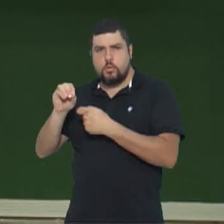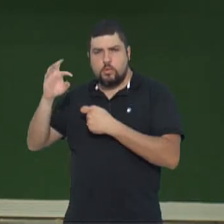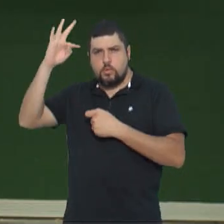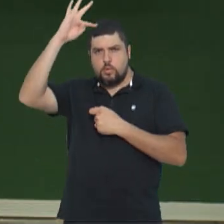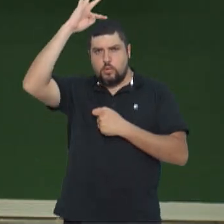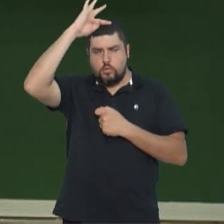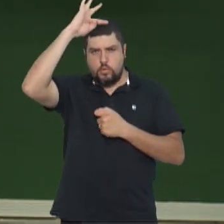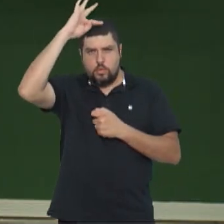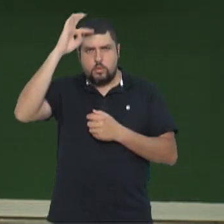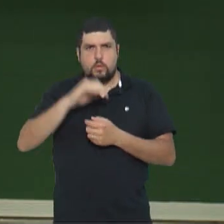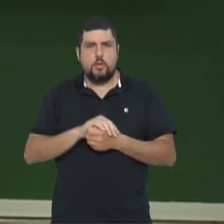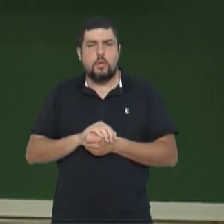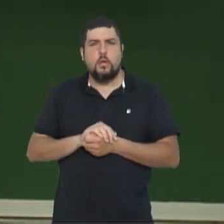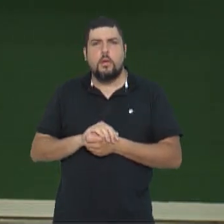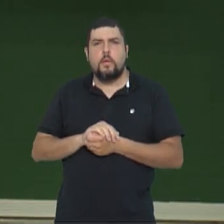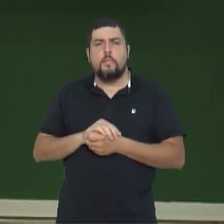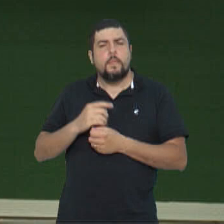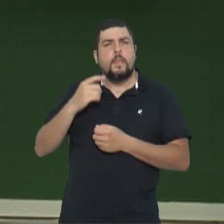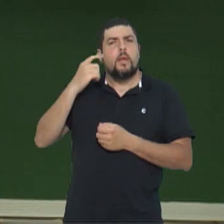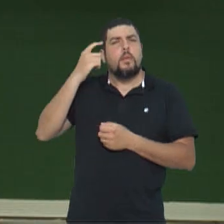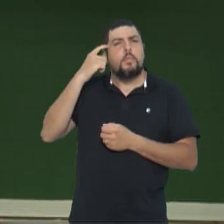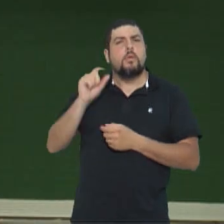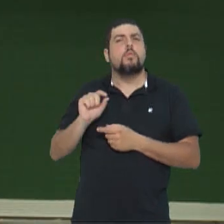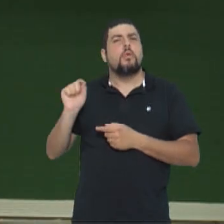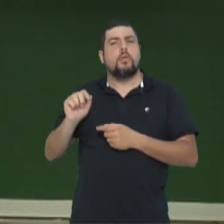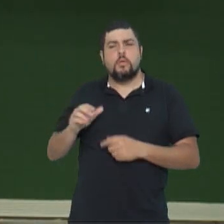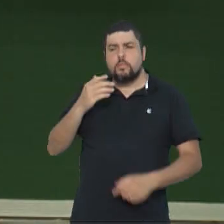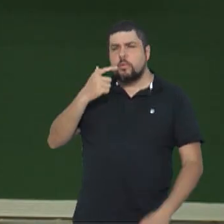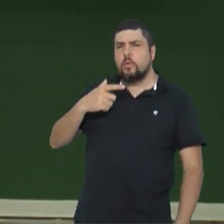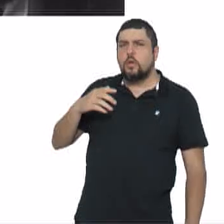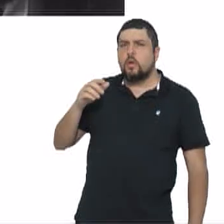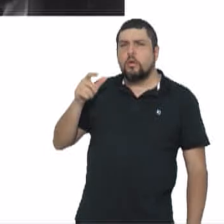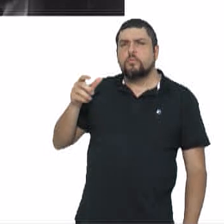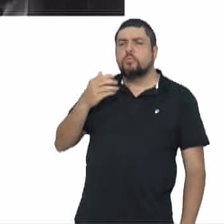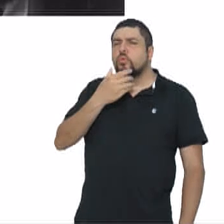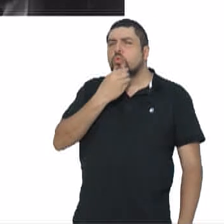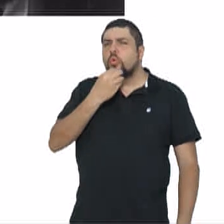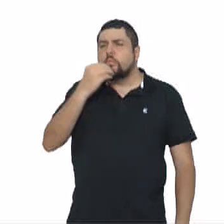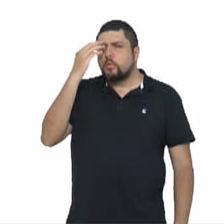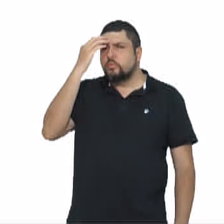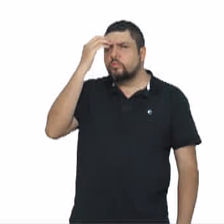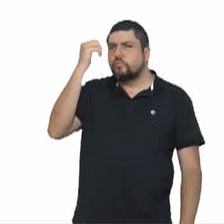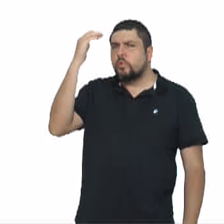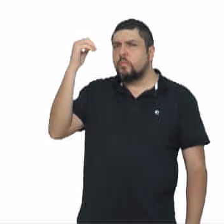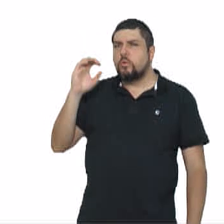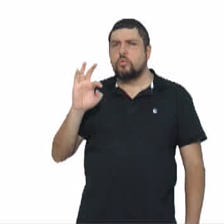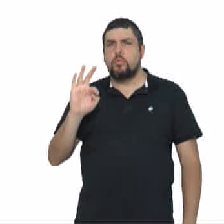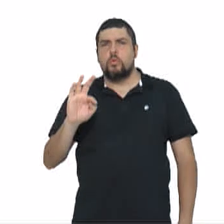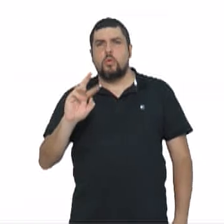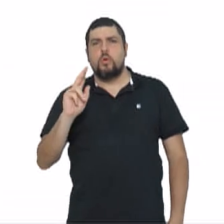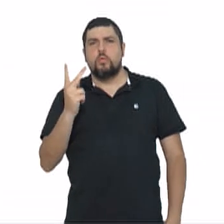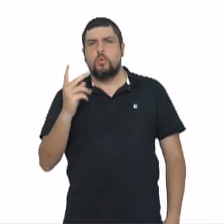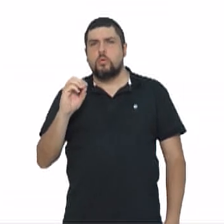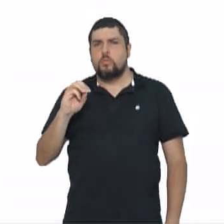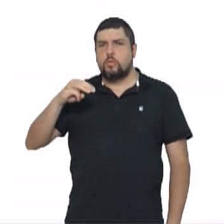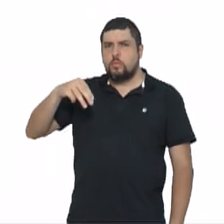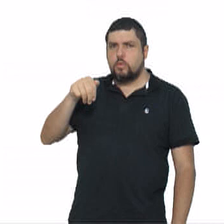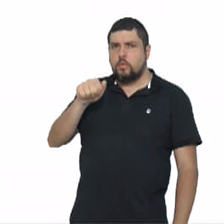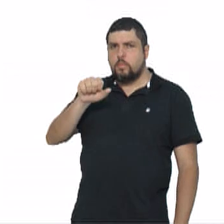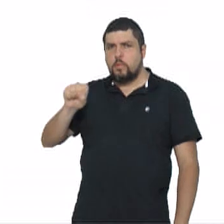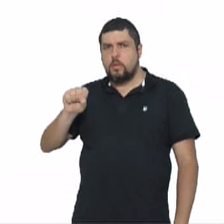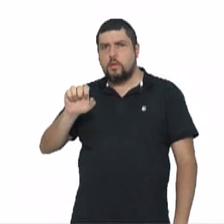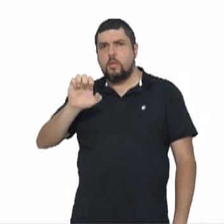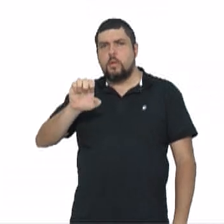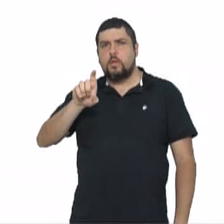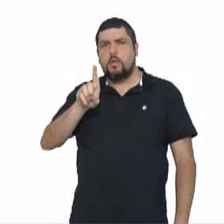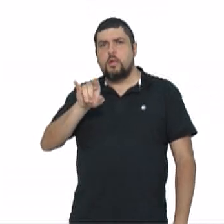E aí eu pensei numa fala do Thomas Edison. Thomas Edison, eu lembrei da frase dele, porque eu sou muito de